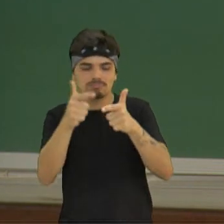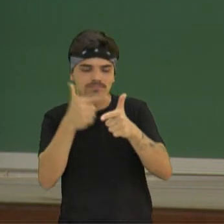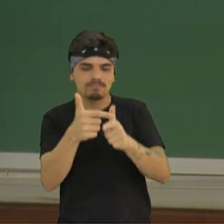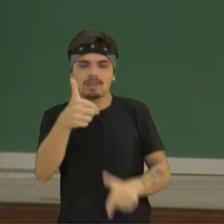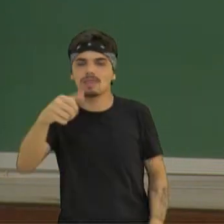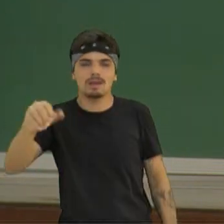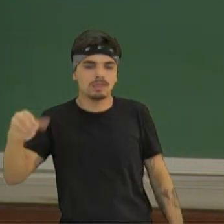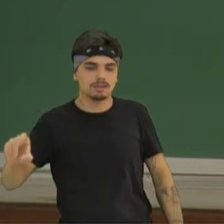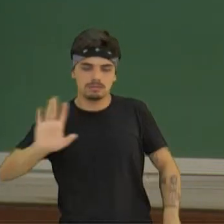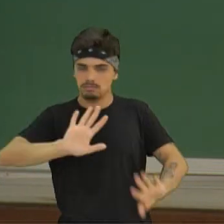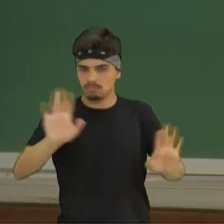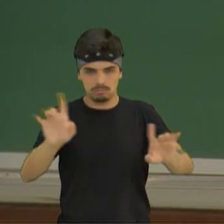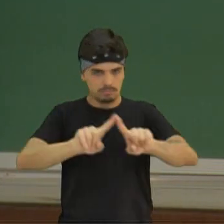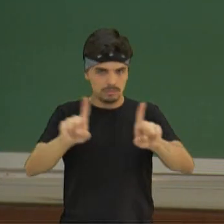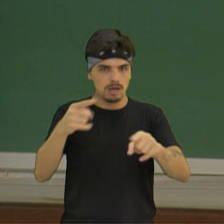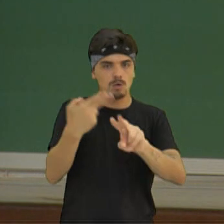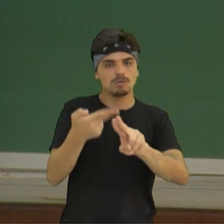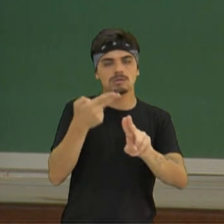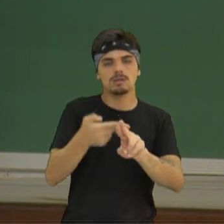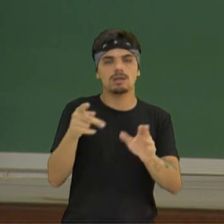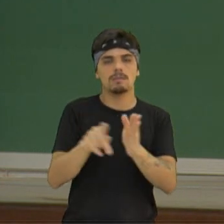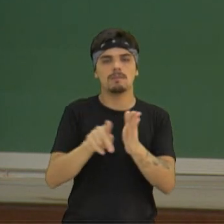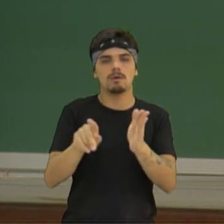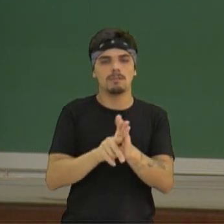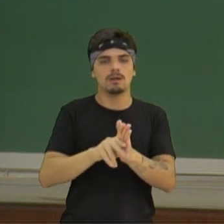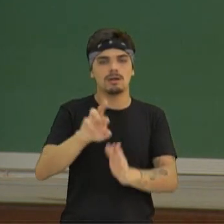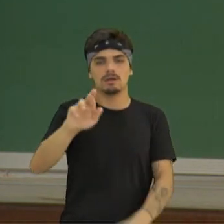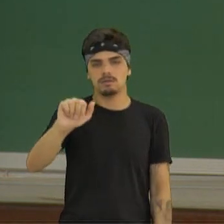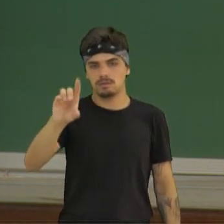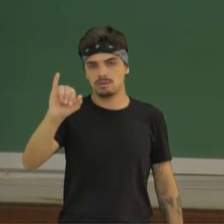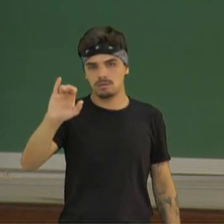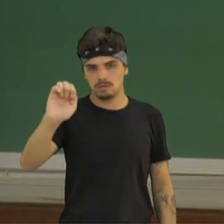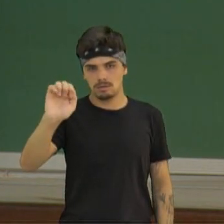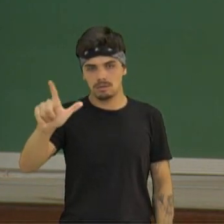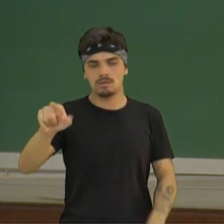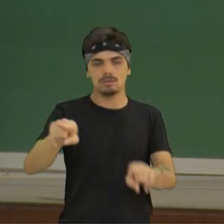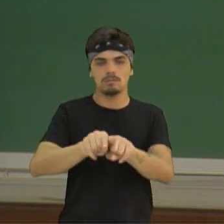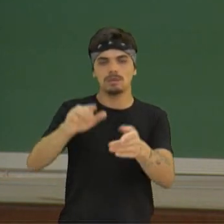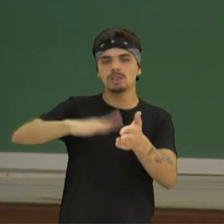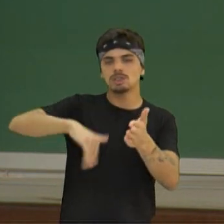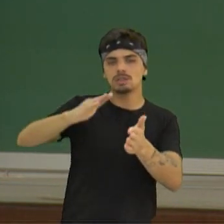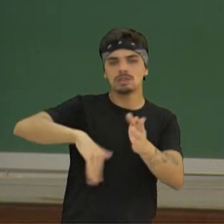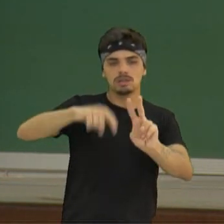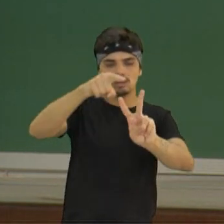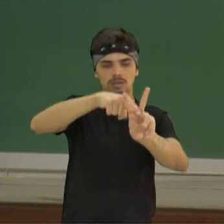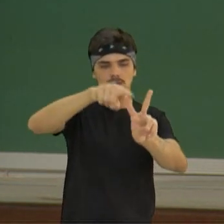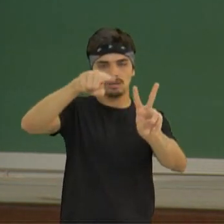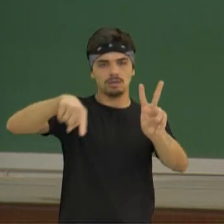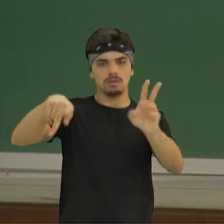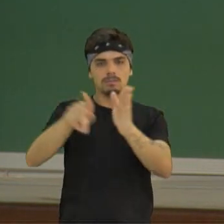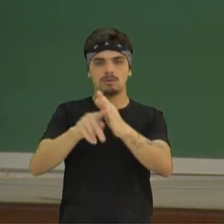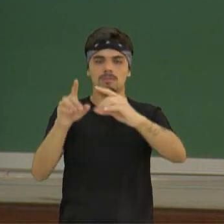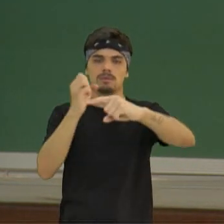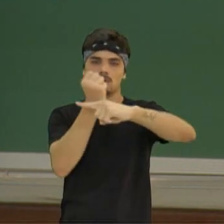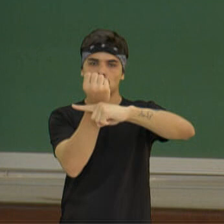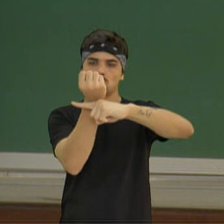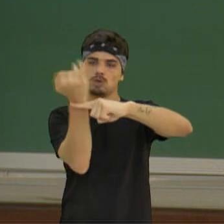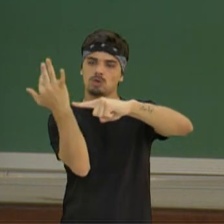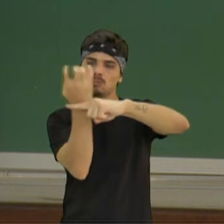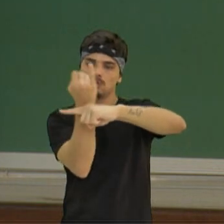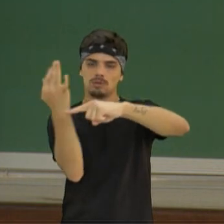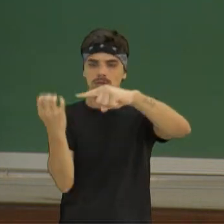ali, não. Você usa aquela propriedade de radicais que você pode extrair a raiz do numerador e a raiz